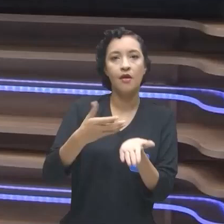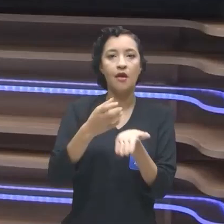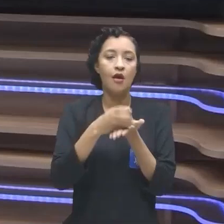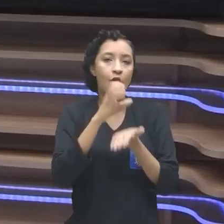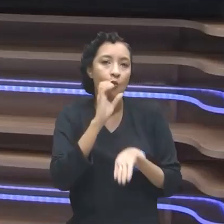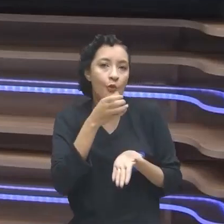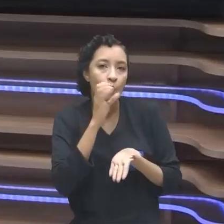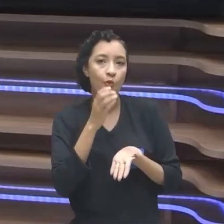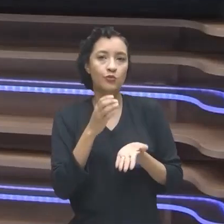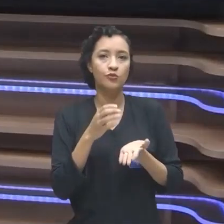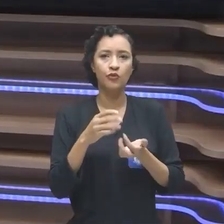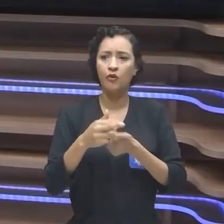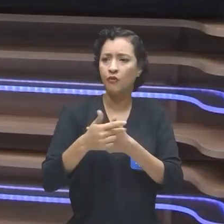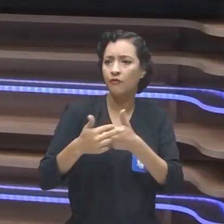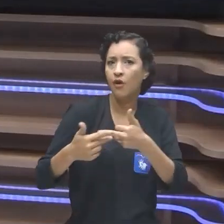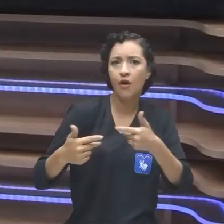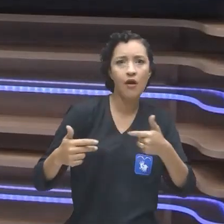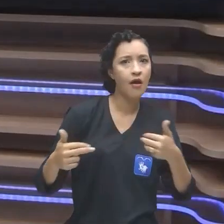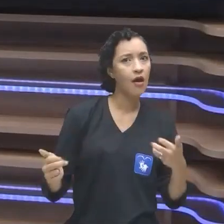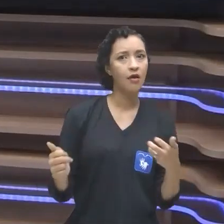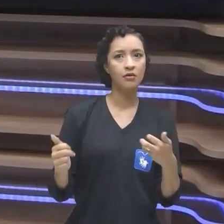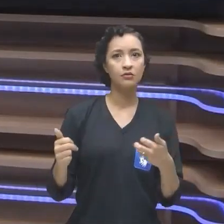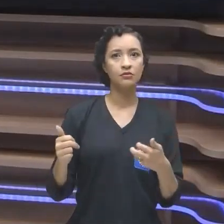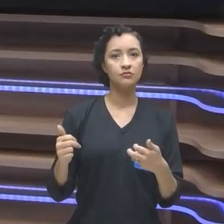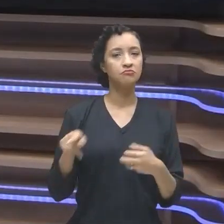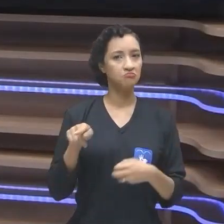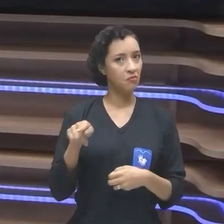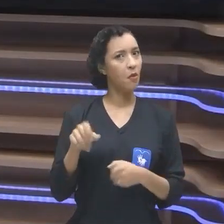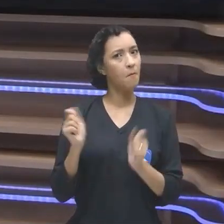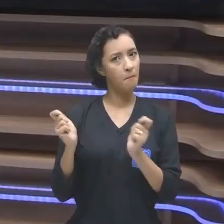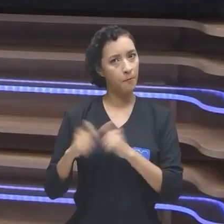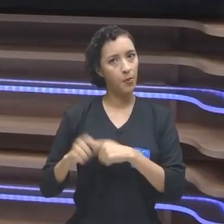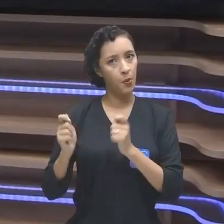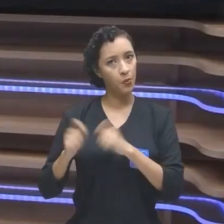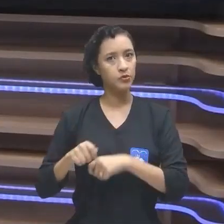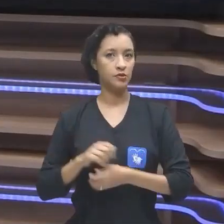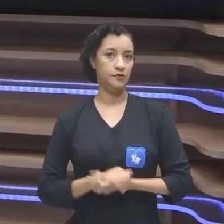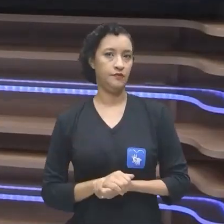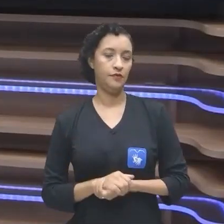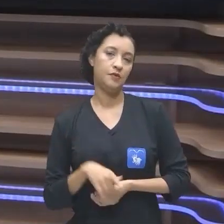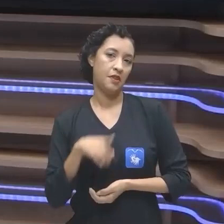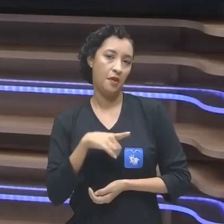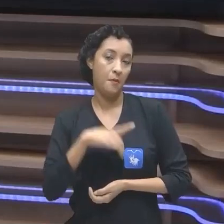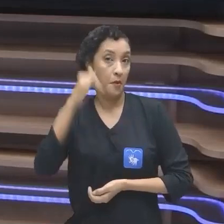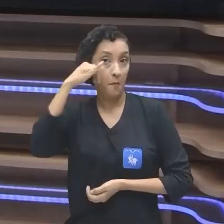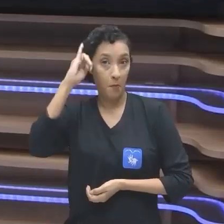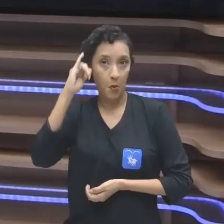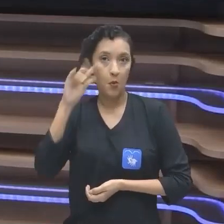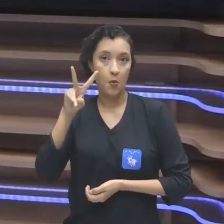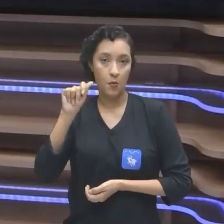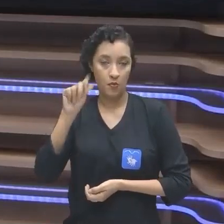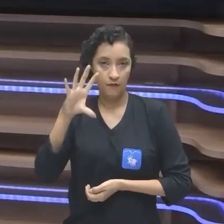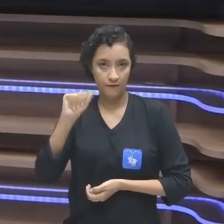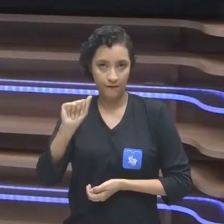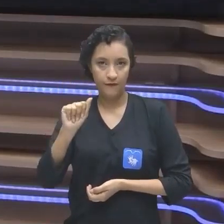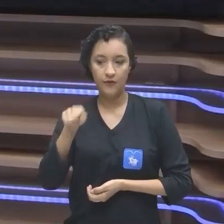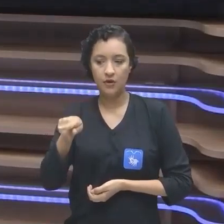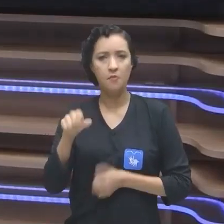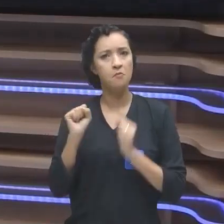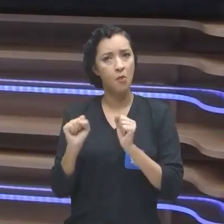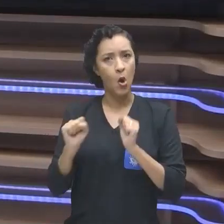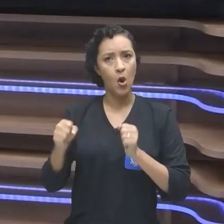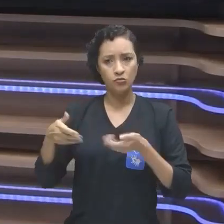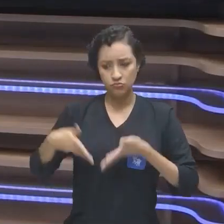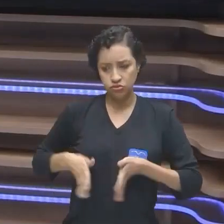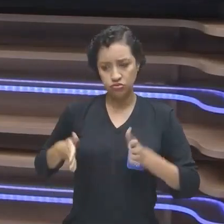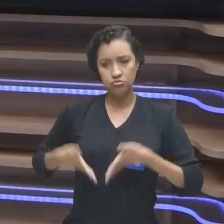assim vai multiplicando aquela riqueza. Pode gerar outros filhotinhos, outros bezerrinhos que eu posso utilizar da